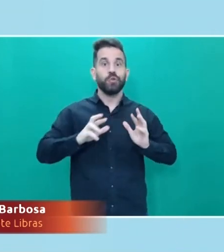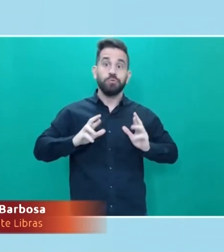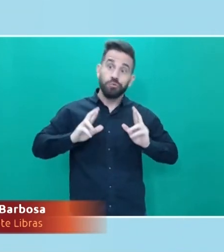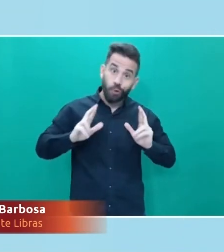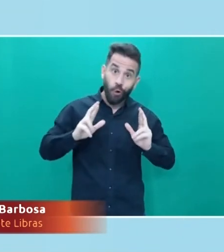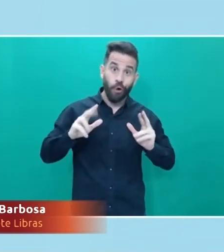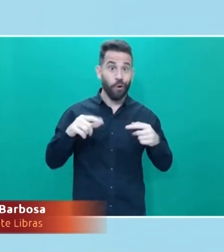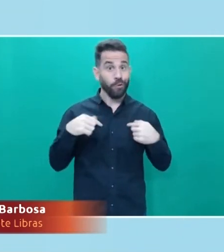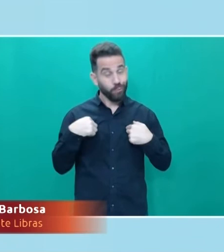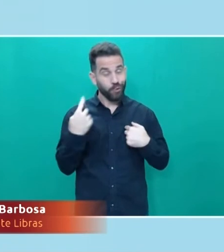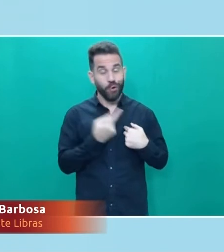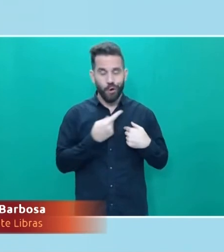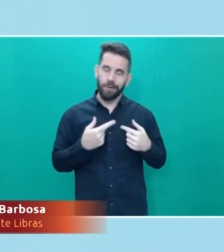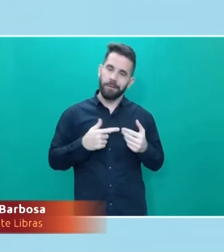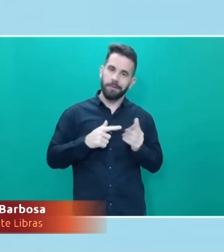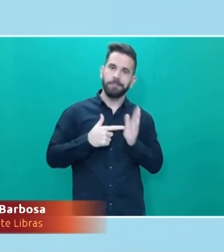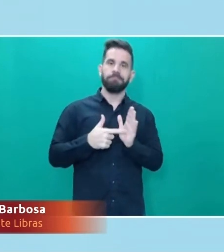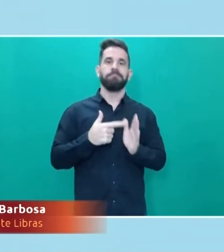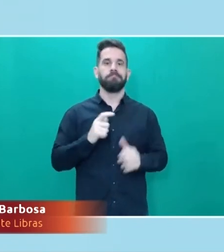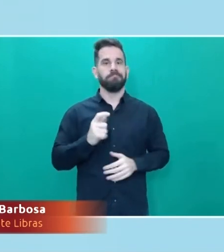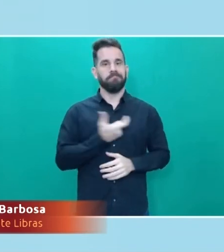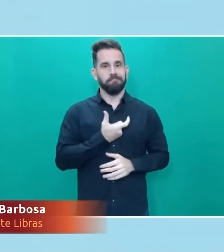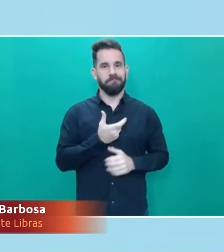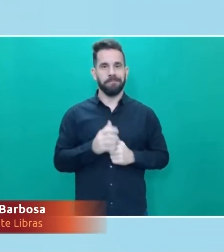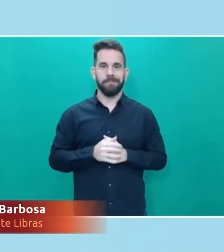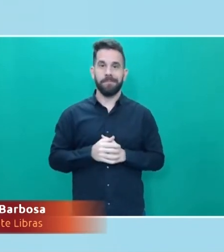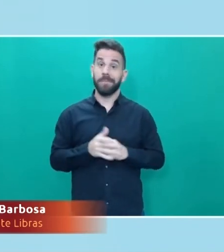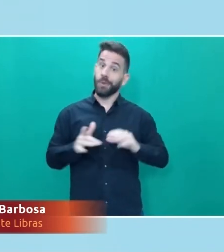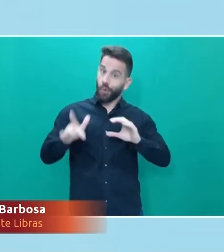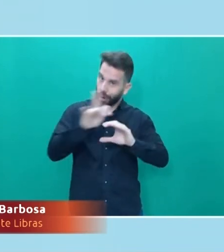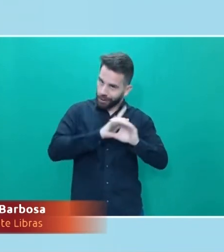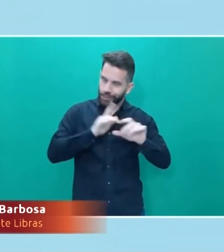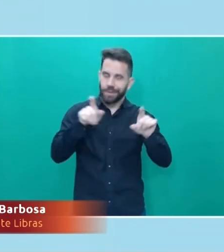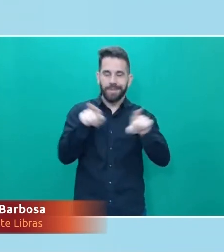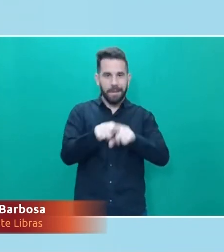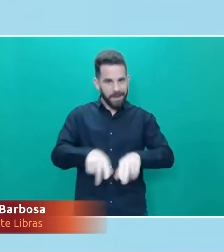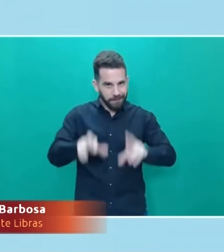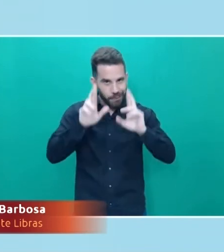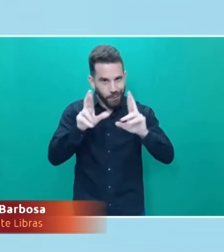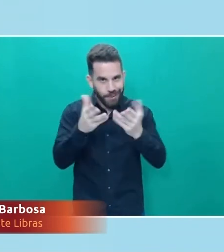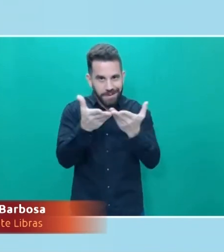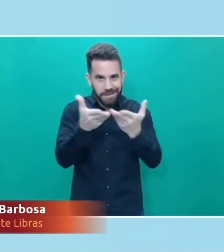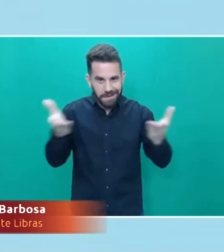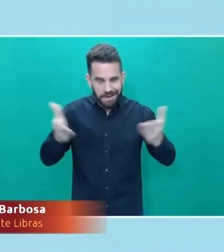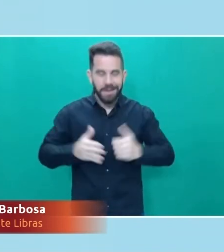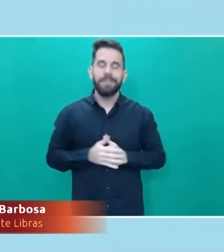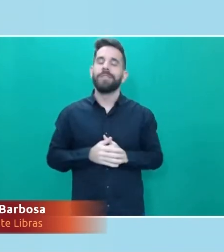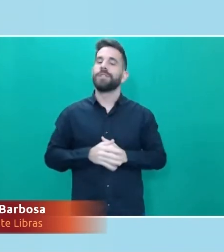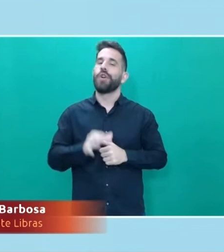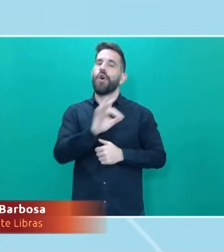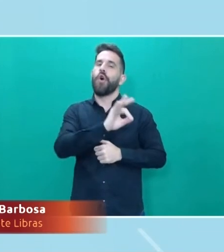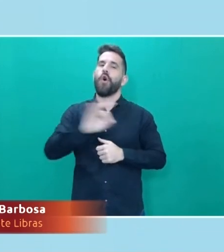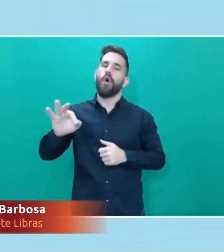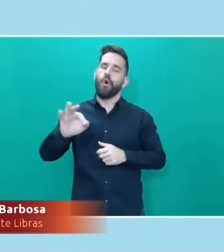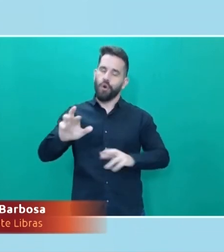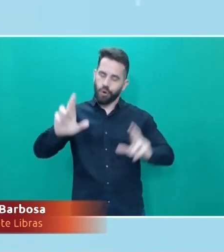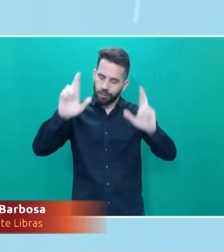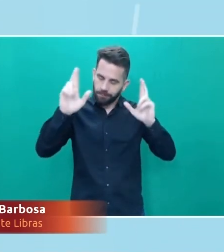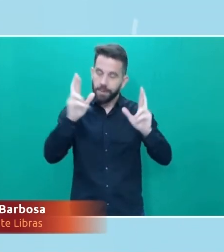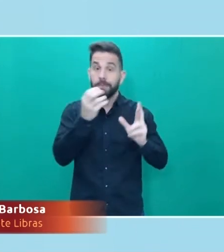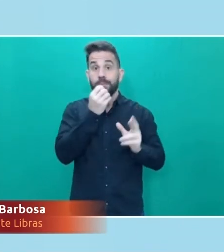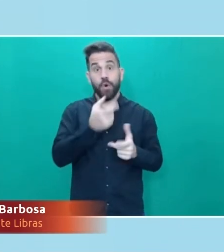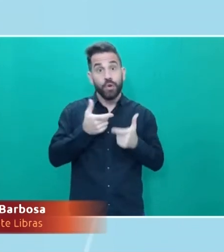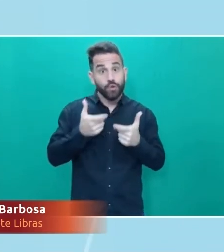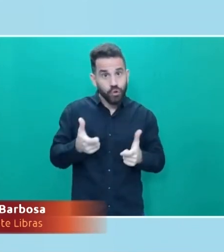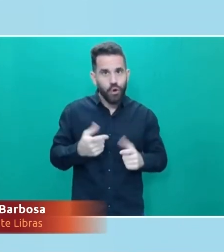nós. Bom, e a gente do Conexões já está torcendo por vocês, viu, Sensei? Um ótimo campeonato, boa sorte